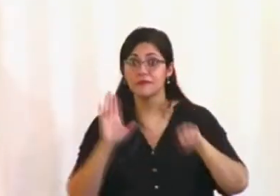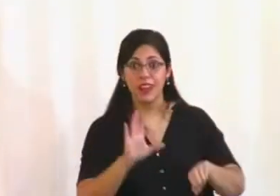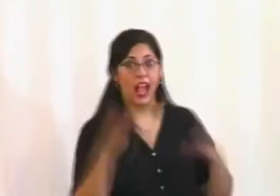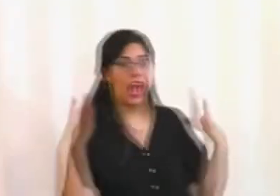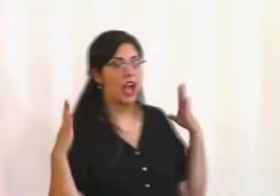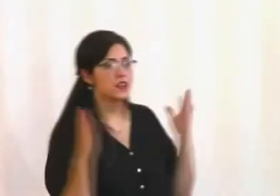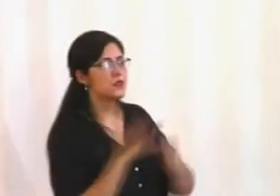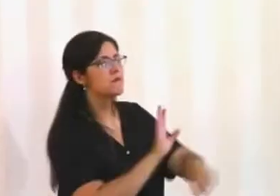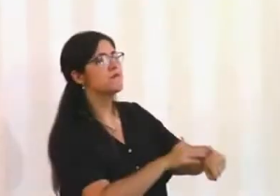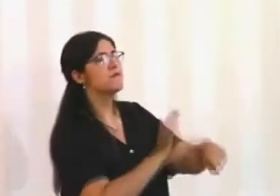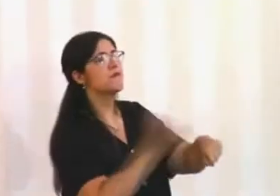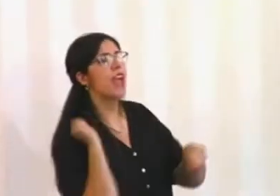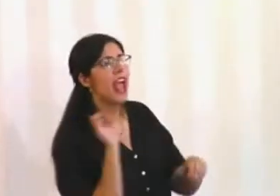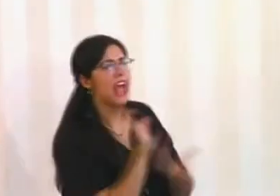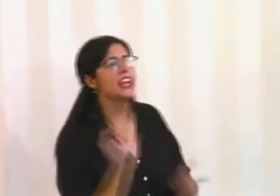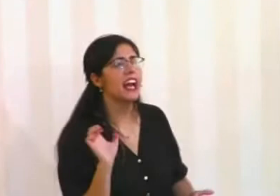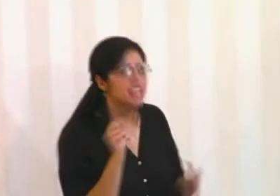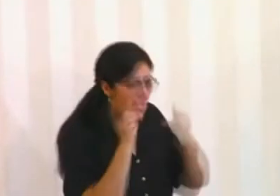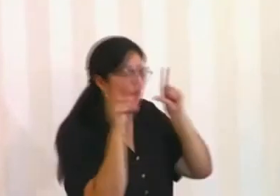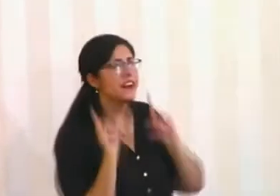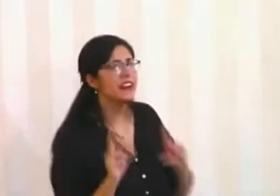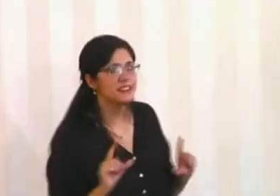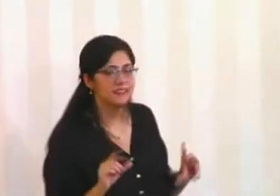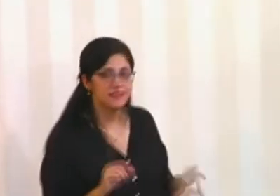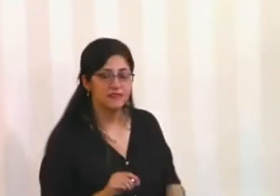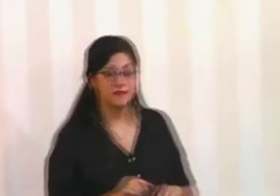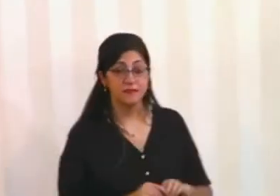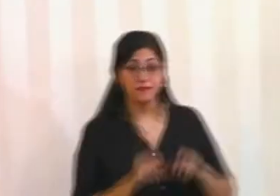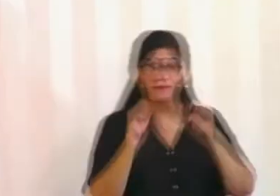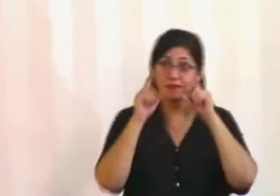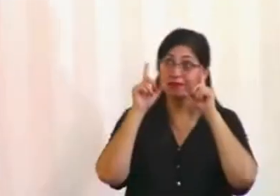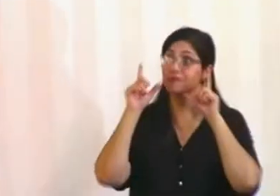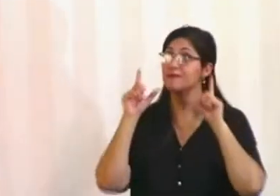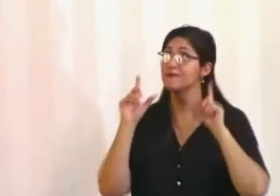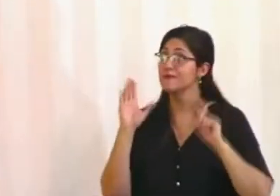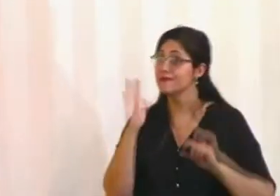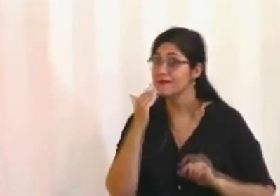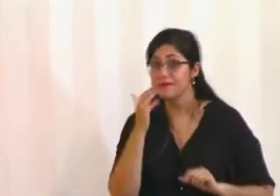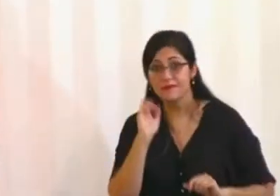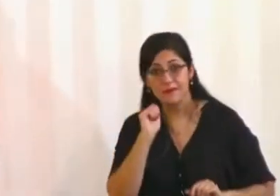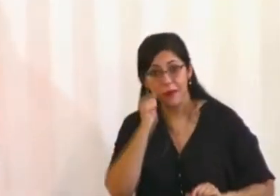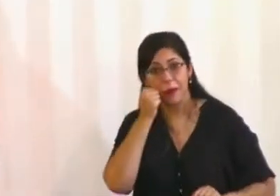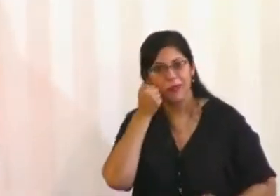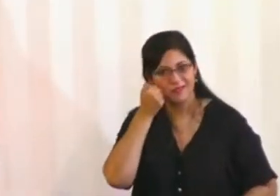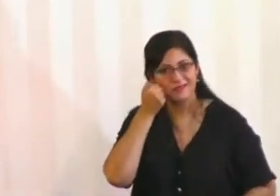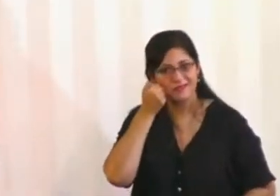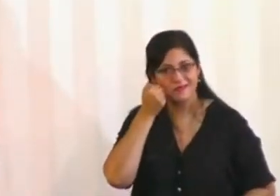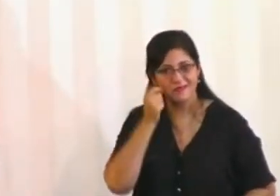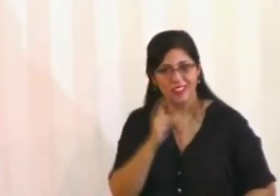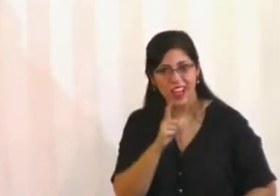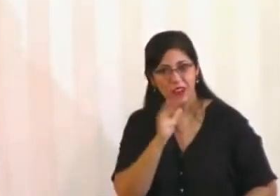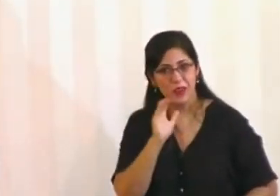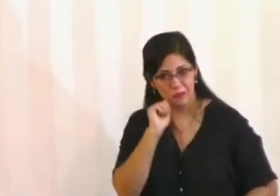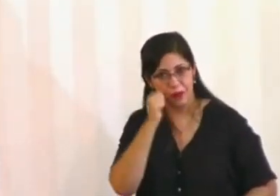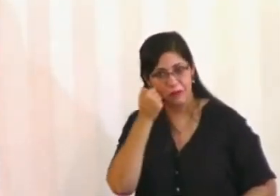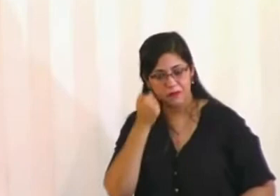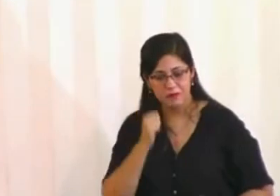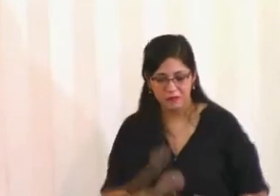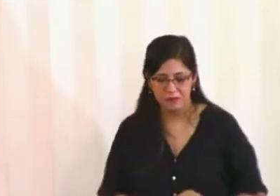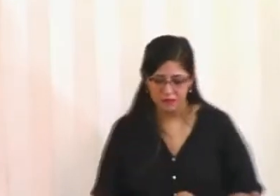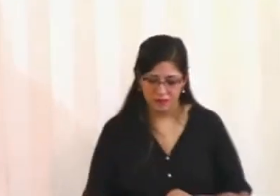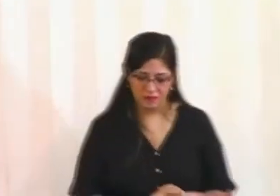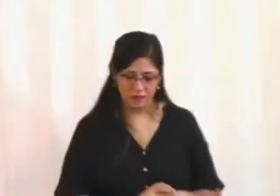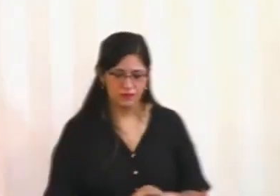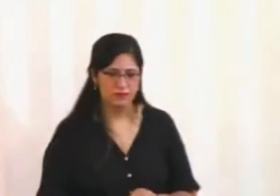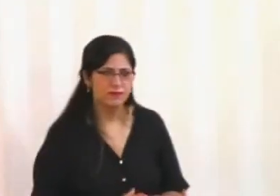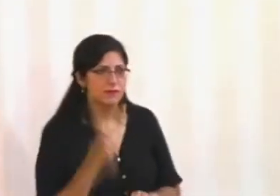anjo, tinha pão sobre brasas e água. O que isso significa para o profeta naquele momento? Eu já